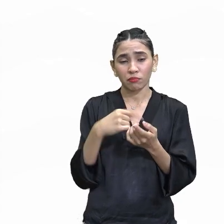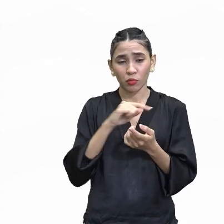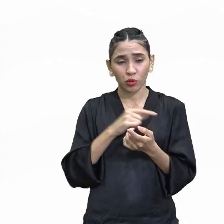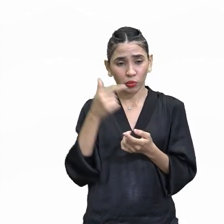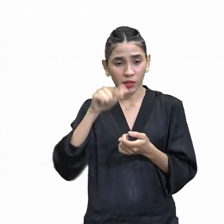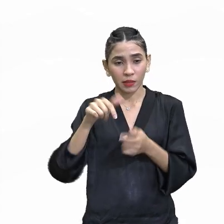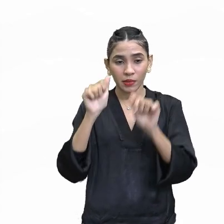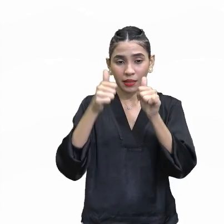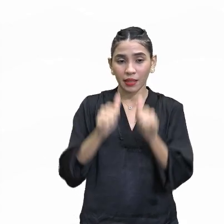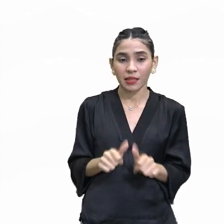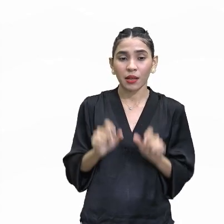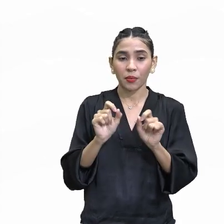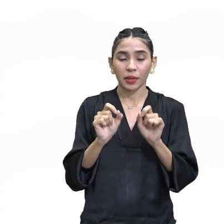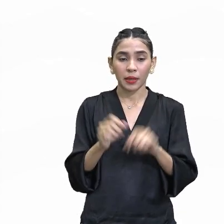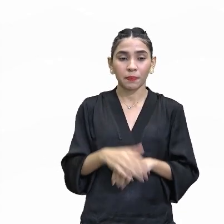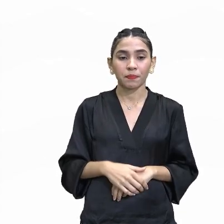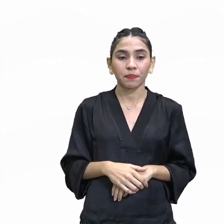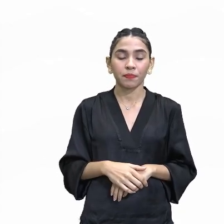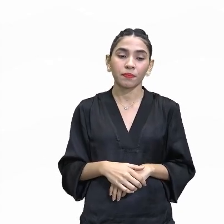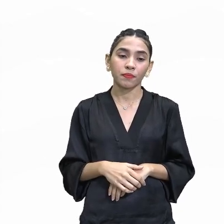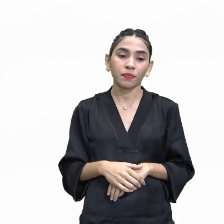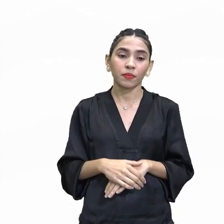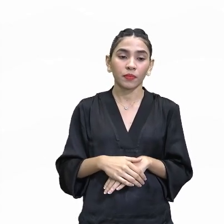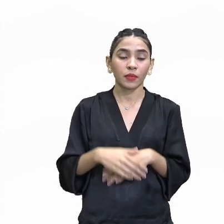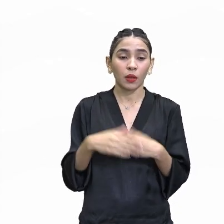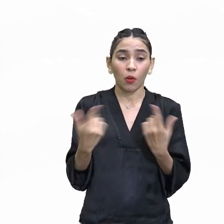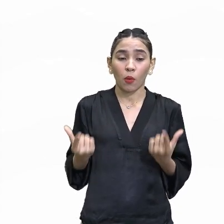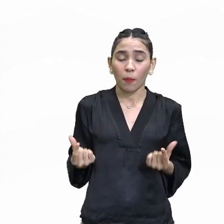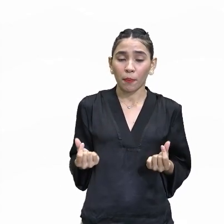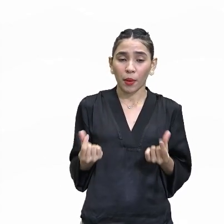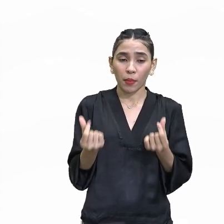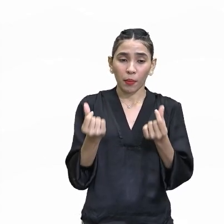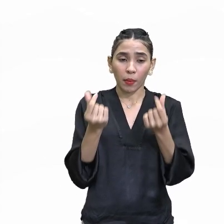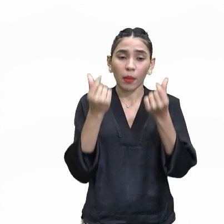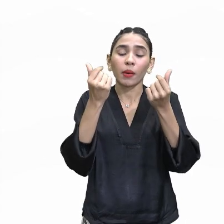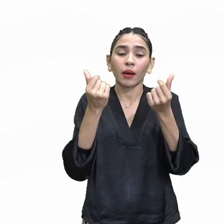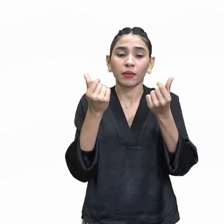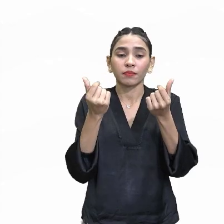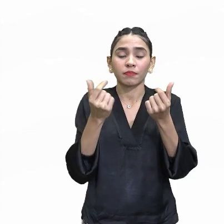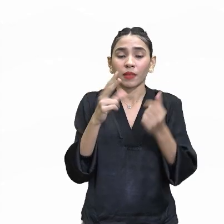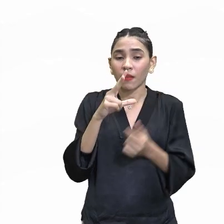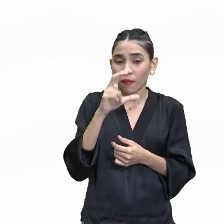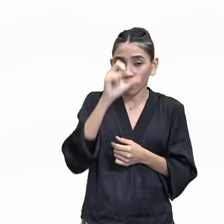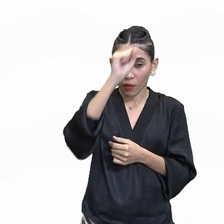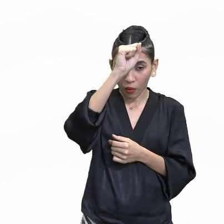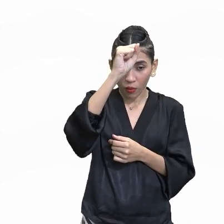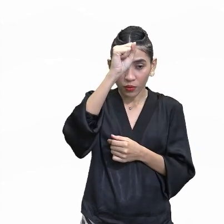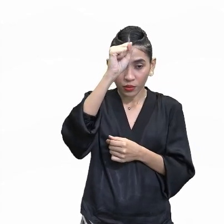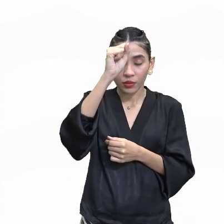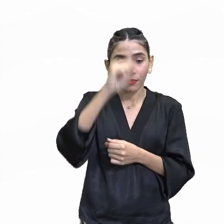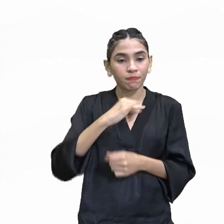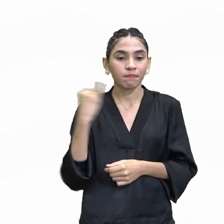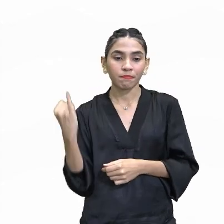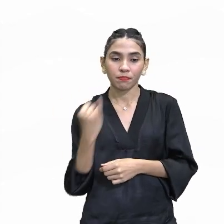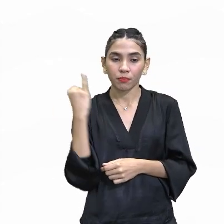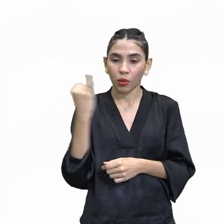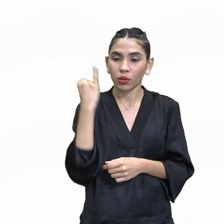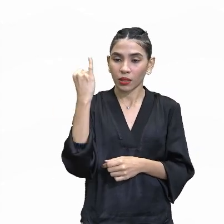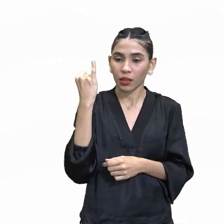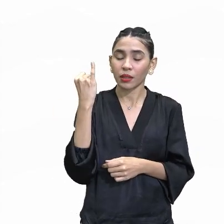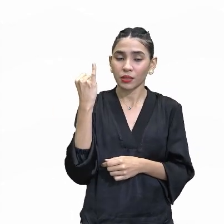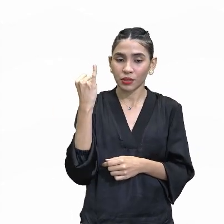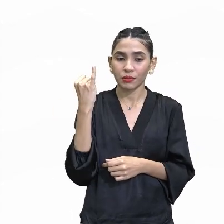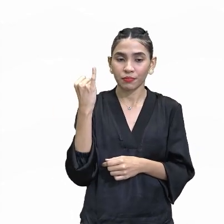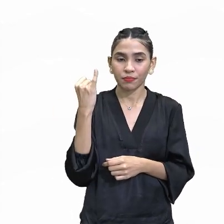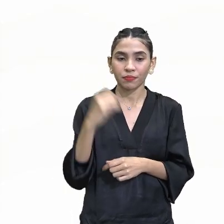analisar essa questão de que essa produção de riquezas, ela é muito forte, ela é importante